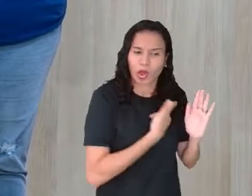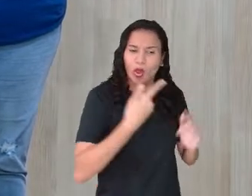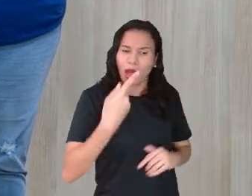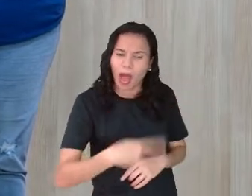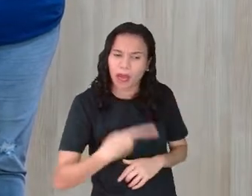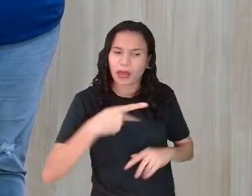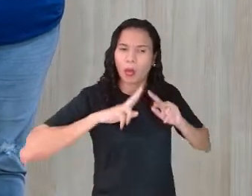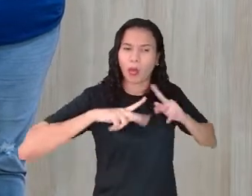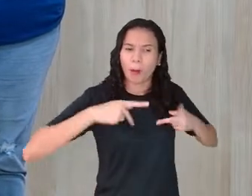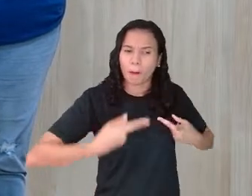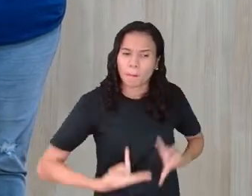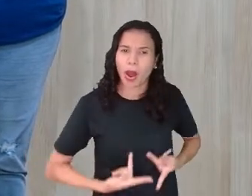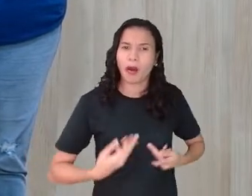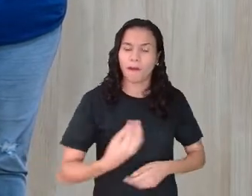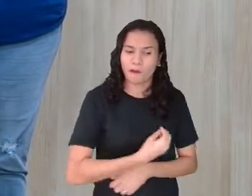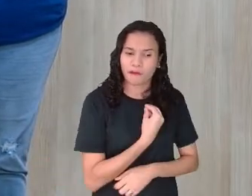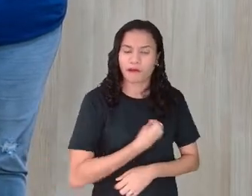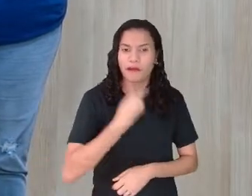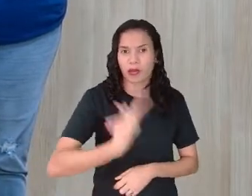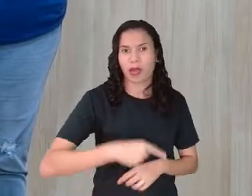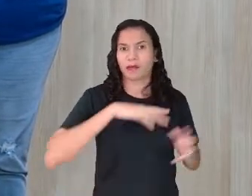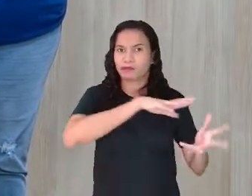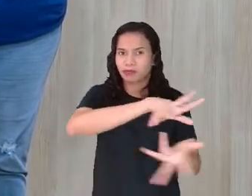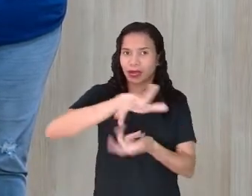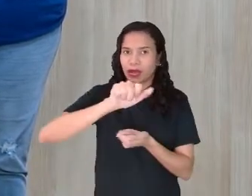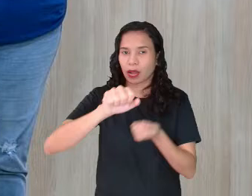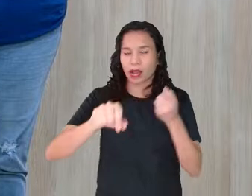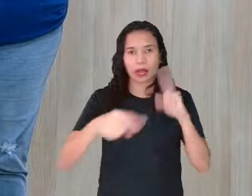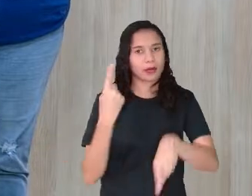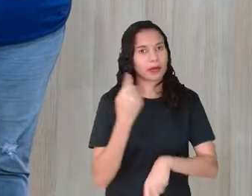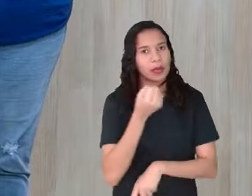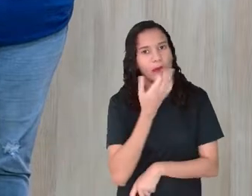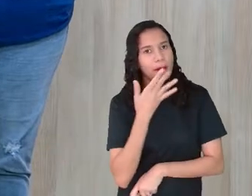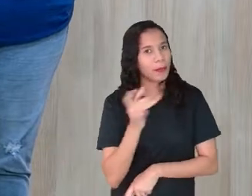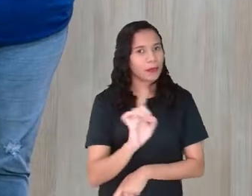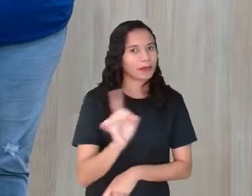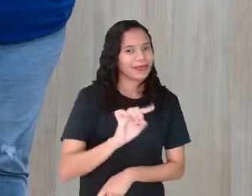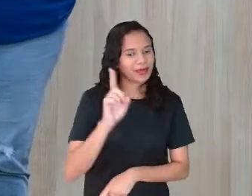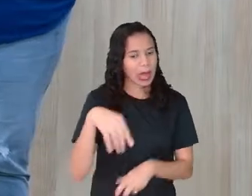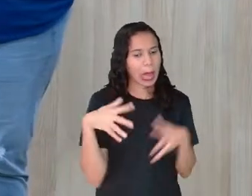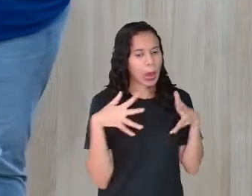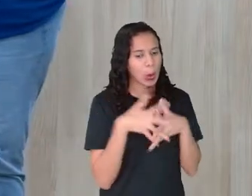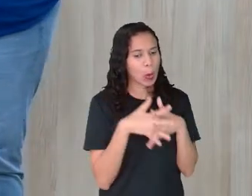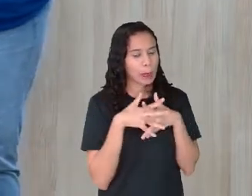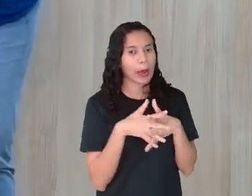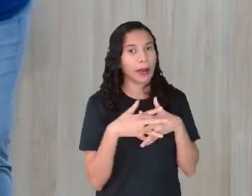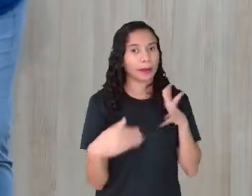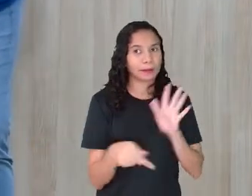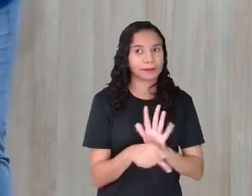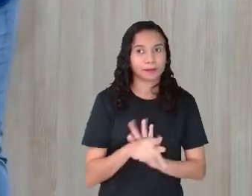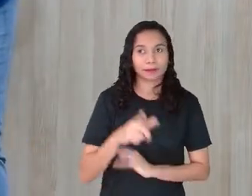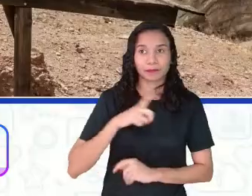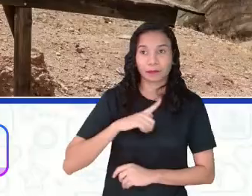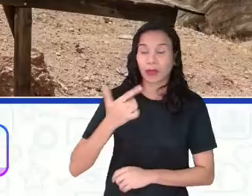como seres humanos viventes nesse planeta, não está nada bem, tá? Tá um negócio bem complicado. Então, ó, sem essas